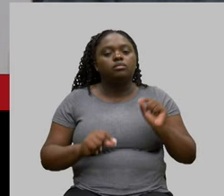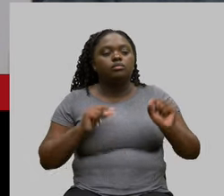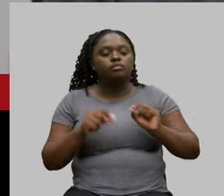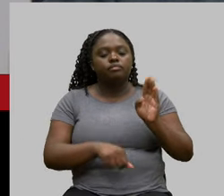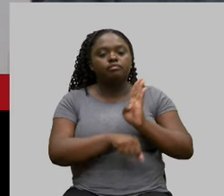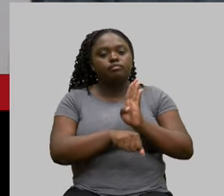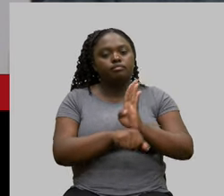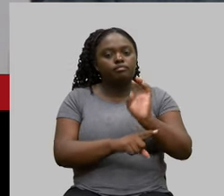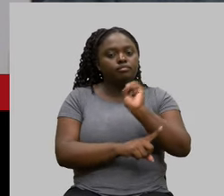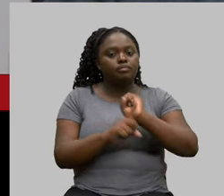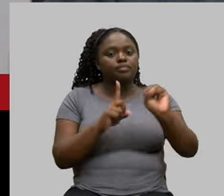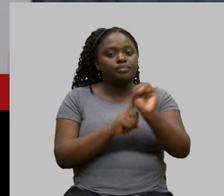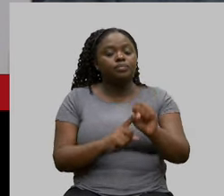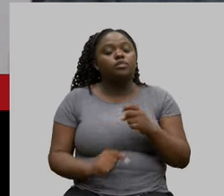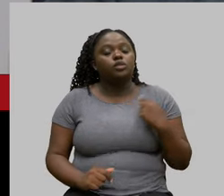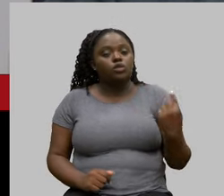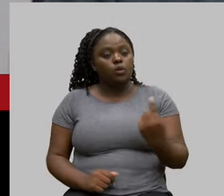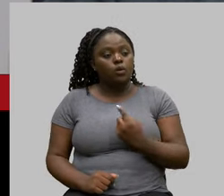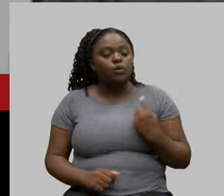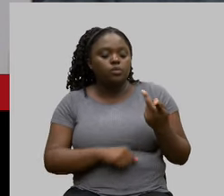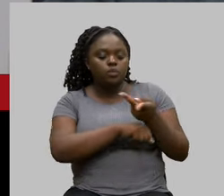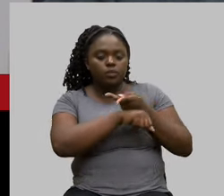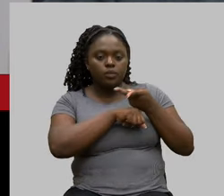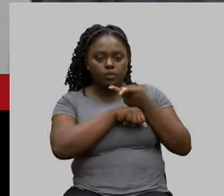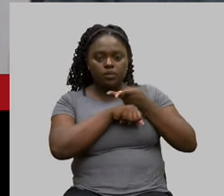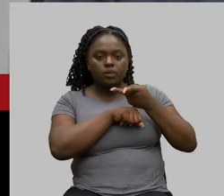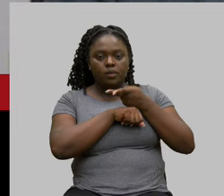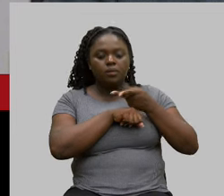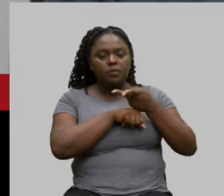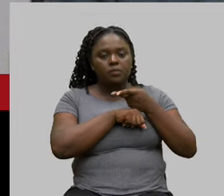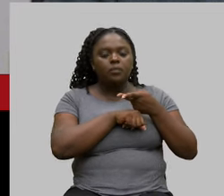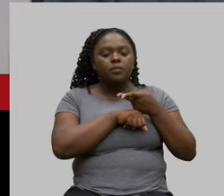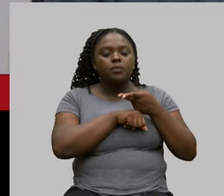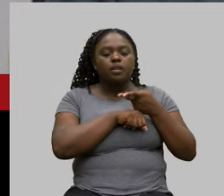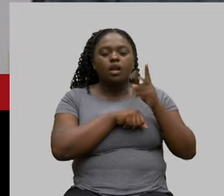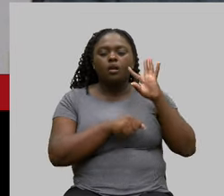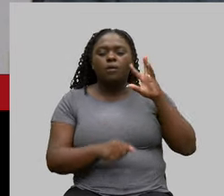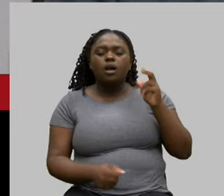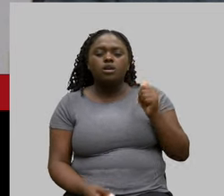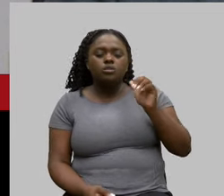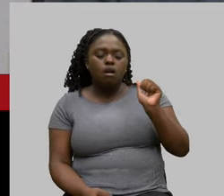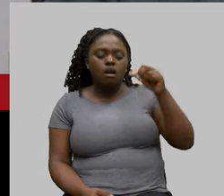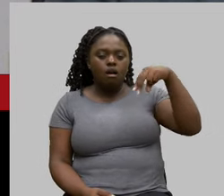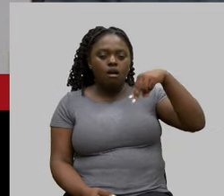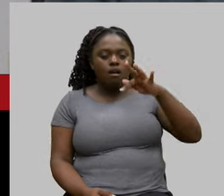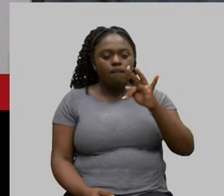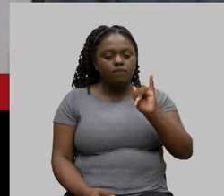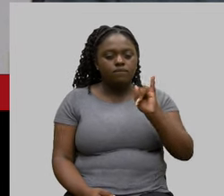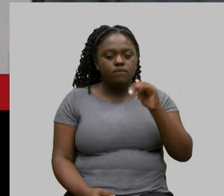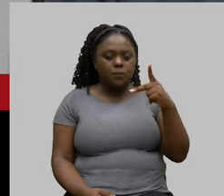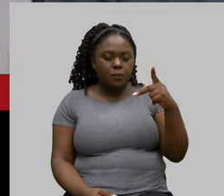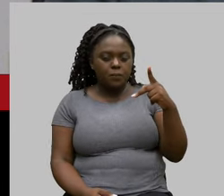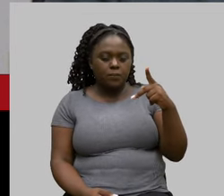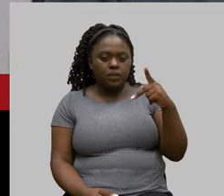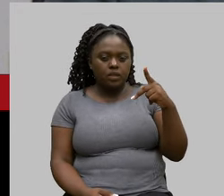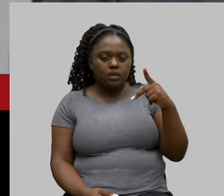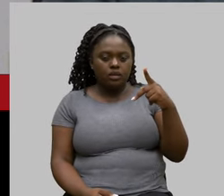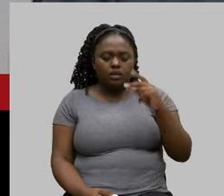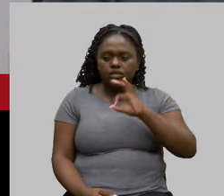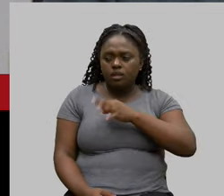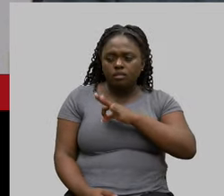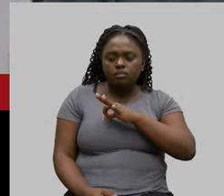Social e nós somos procurados né pela acho que foi pela anfip não é